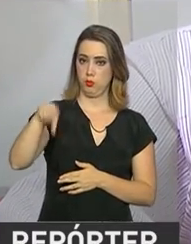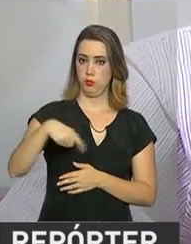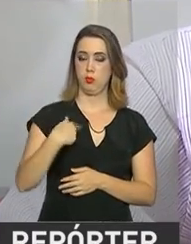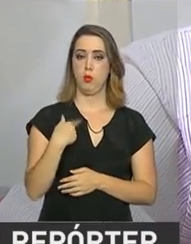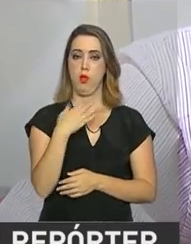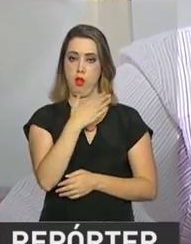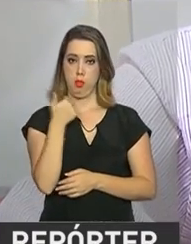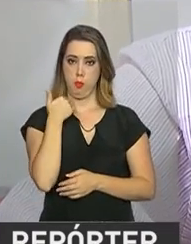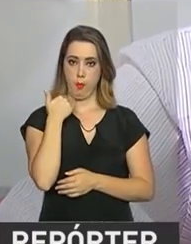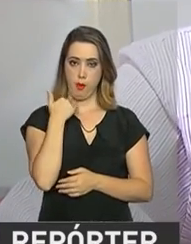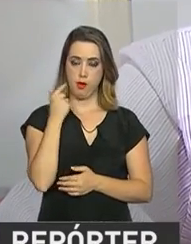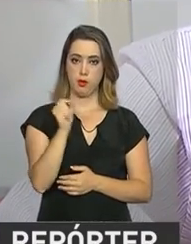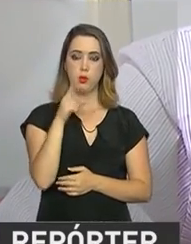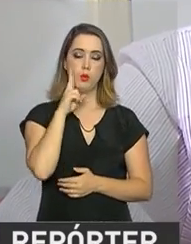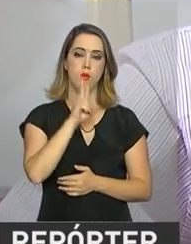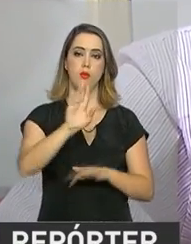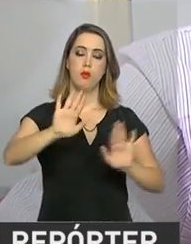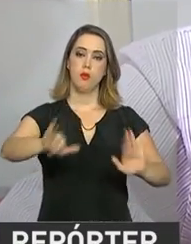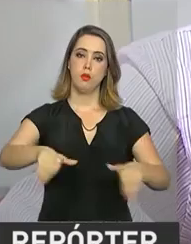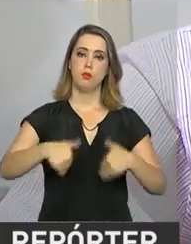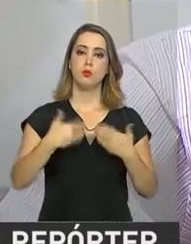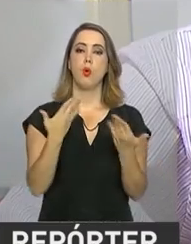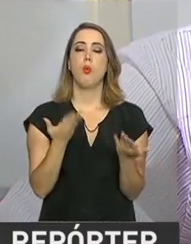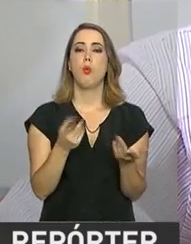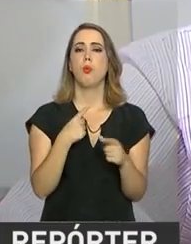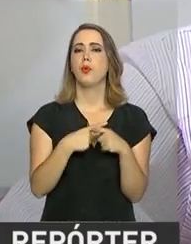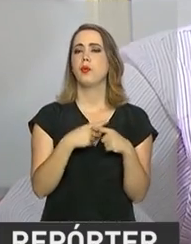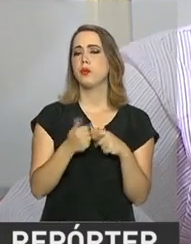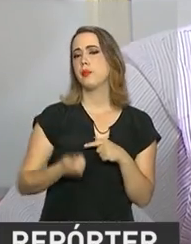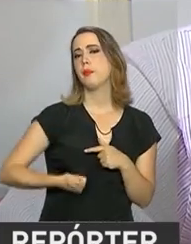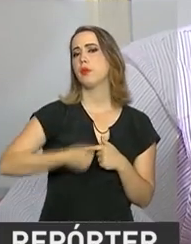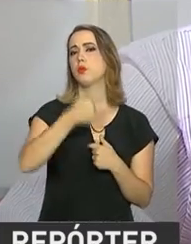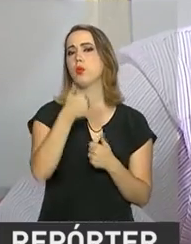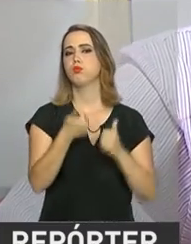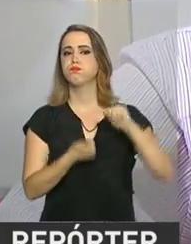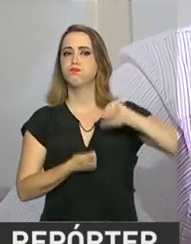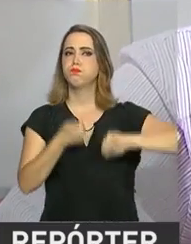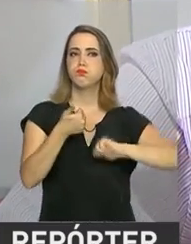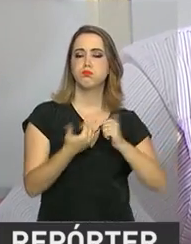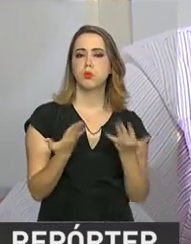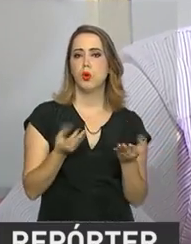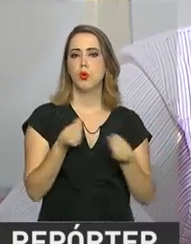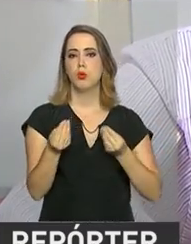agência pra ver quais são realmente os benefícios e como eu posso utilizar melhor esse novo sistema